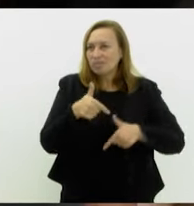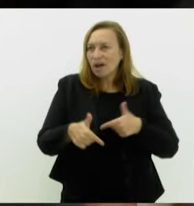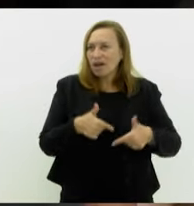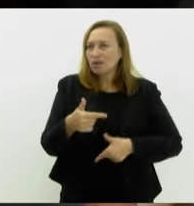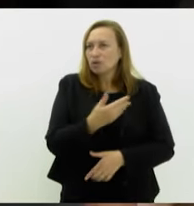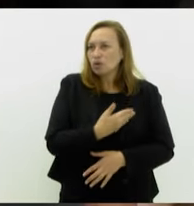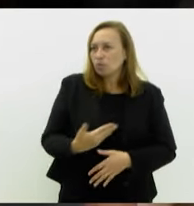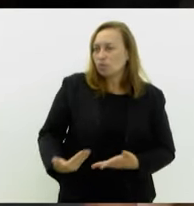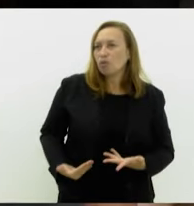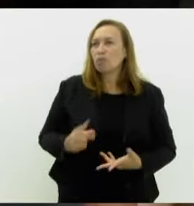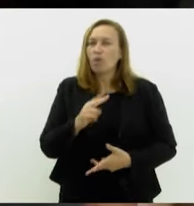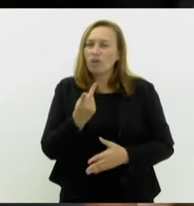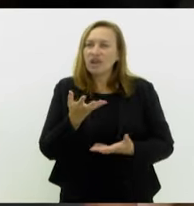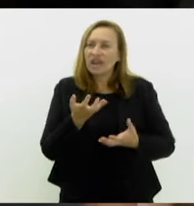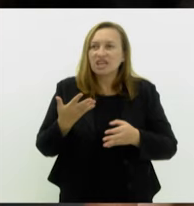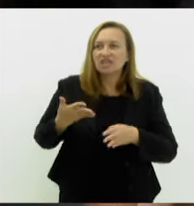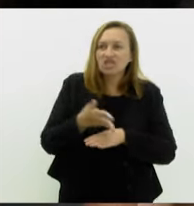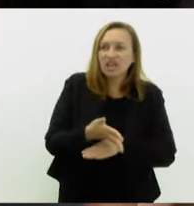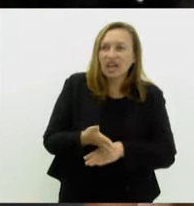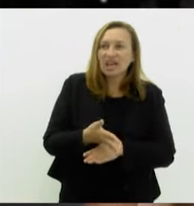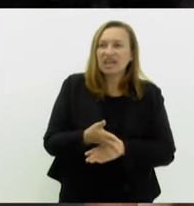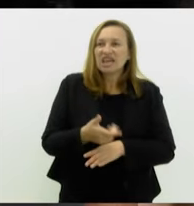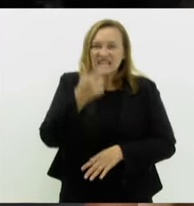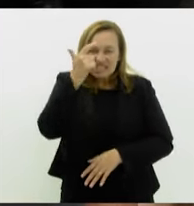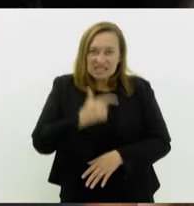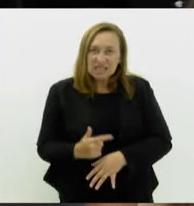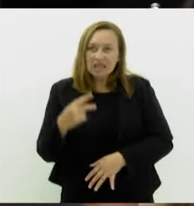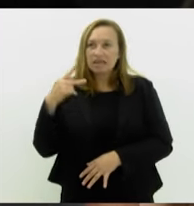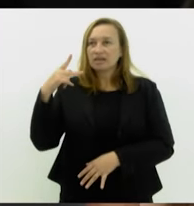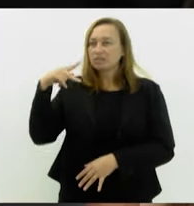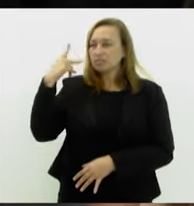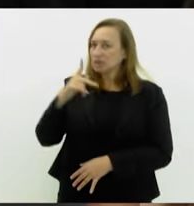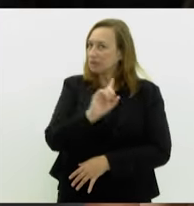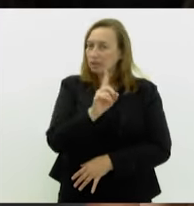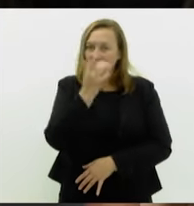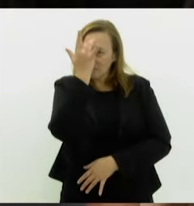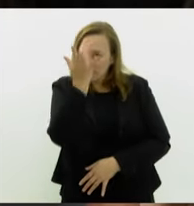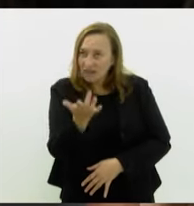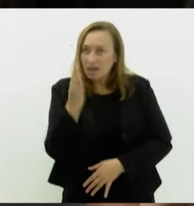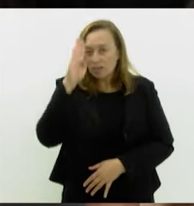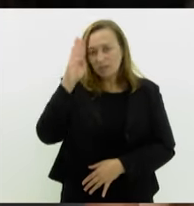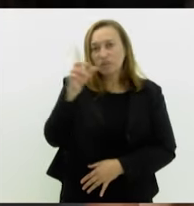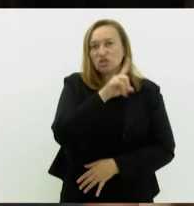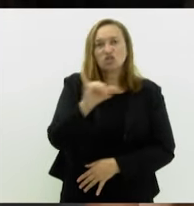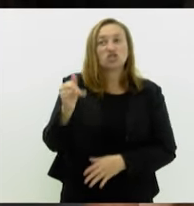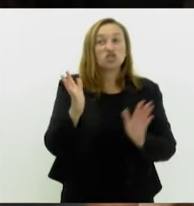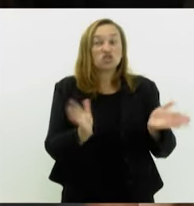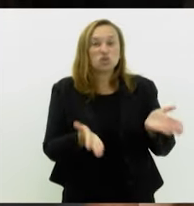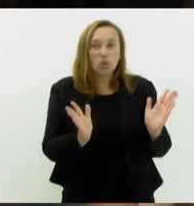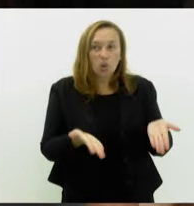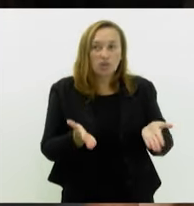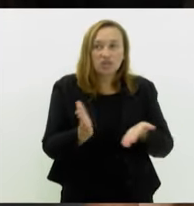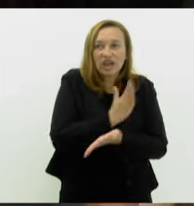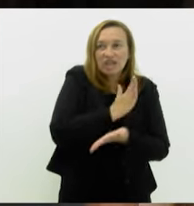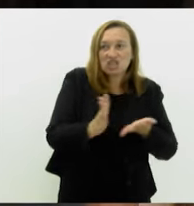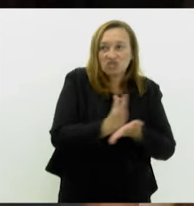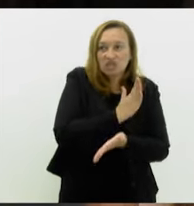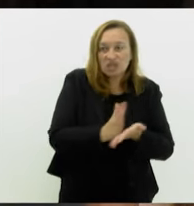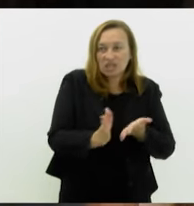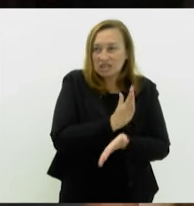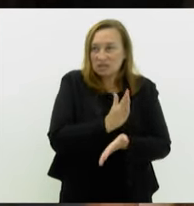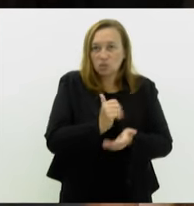tentando chegar porque ser candidata não é fácil Principalmente nos dias de hoje onde muitas vezes o ódio foi